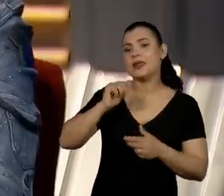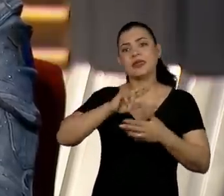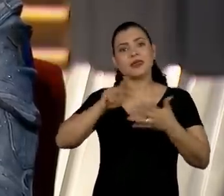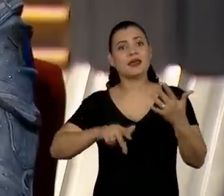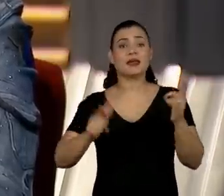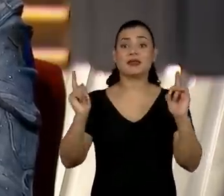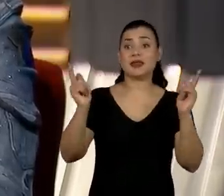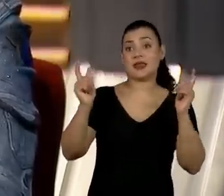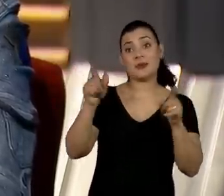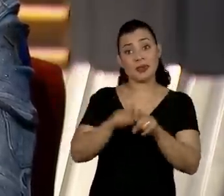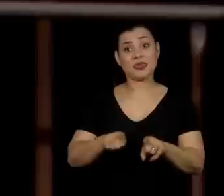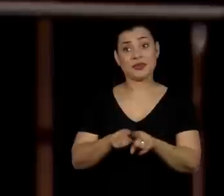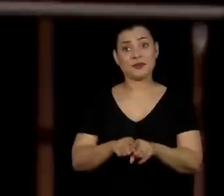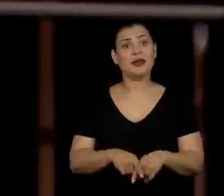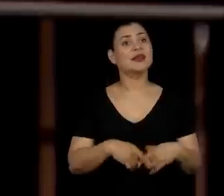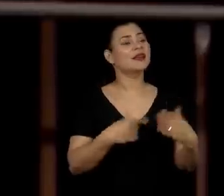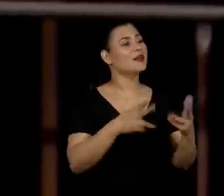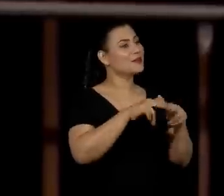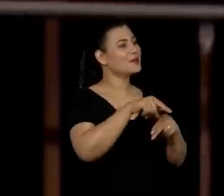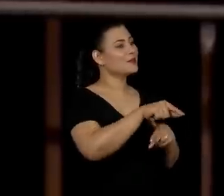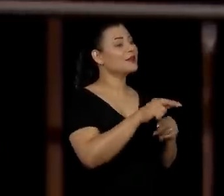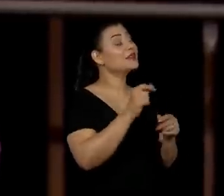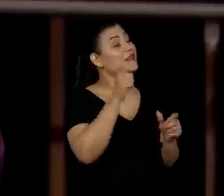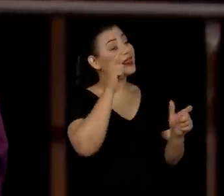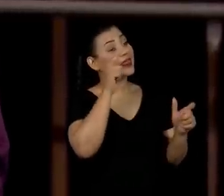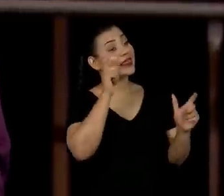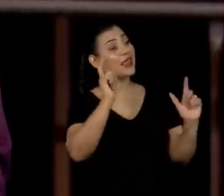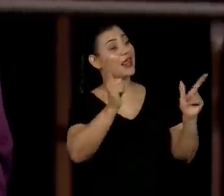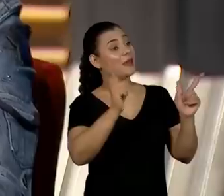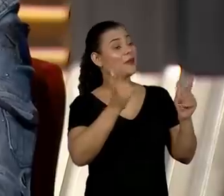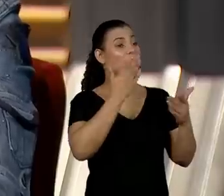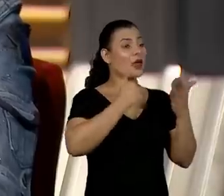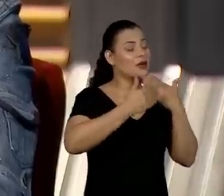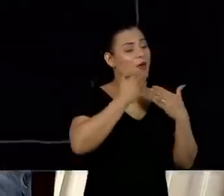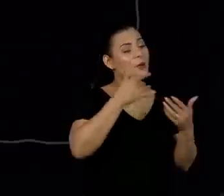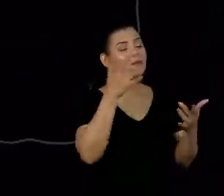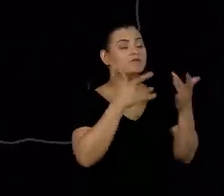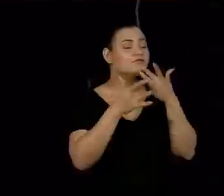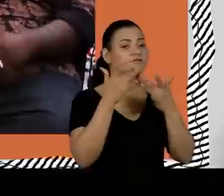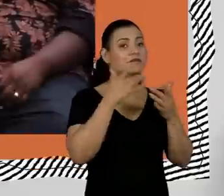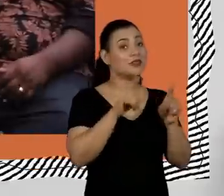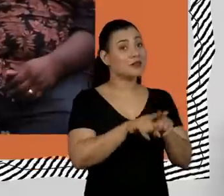entretenimento é a palavra que você usou né entretenimento gastronômico